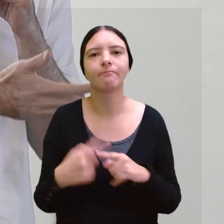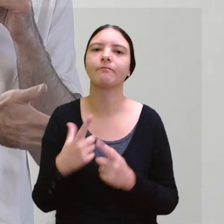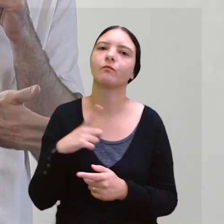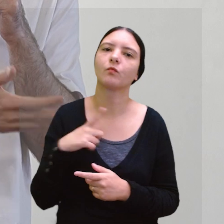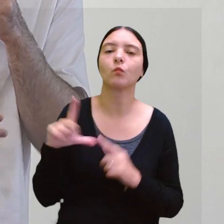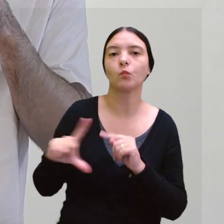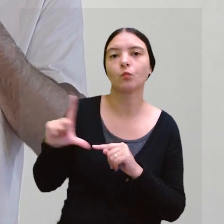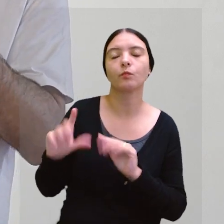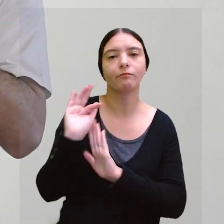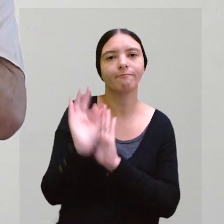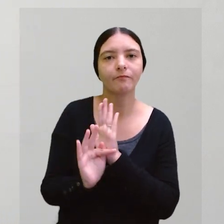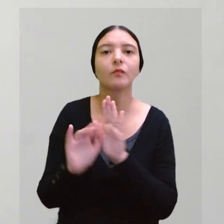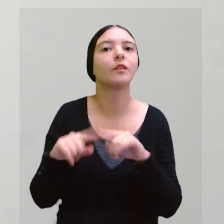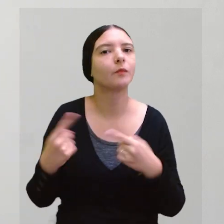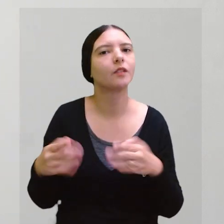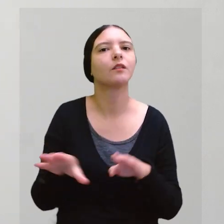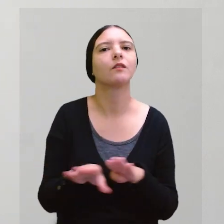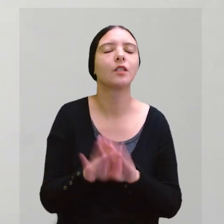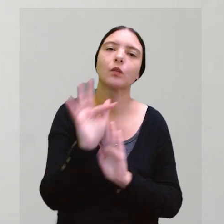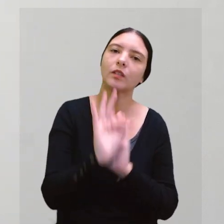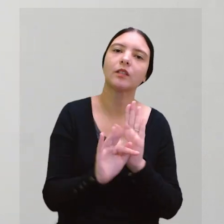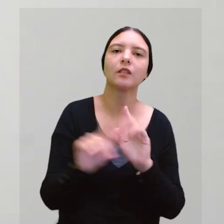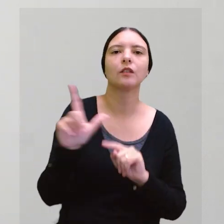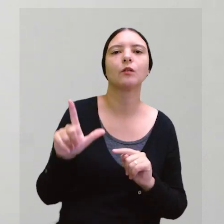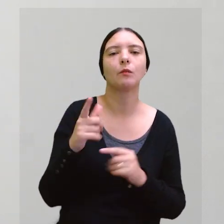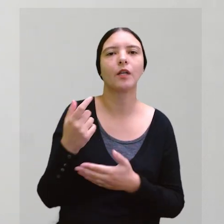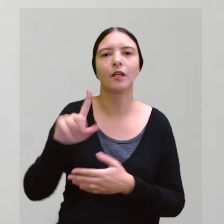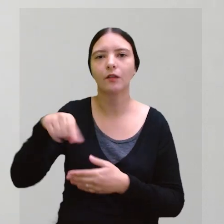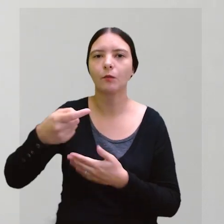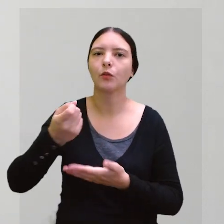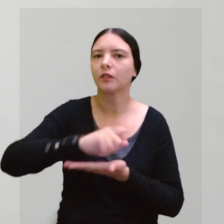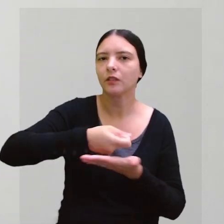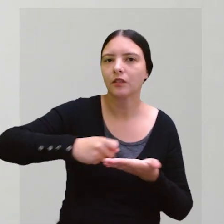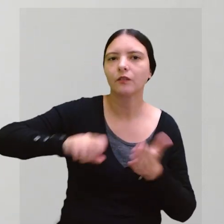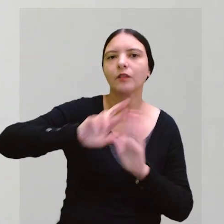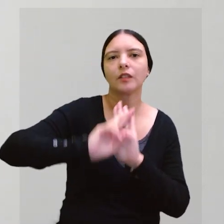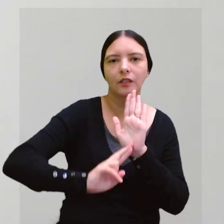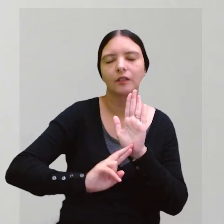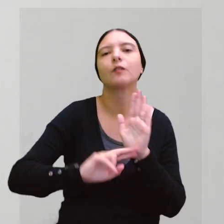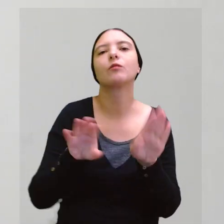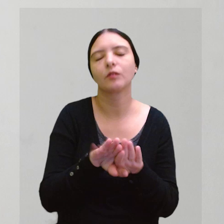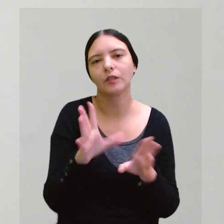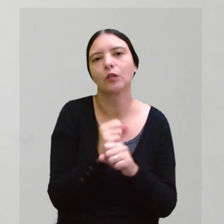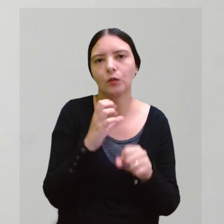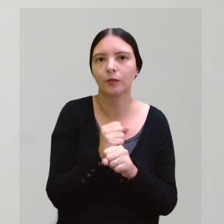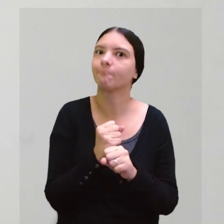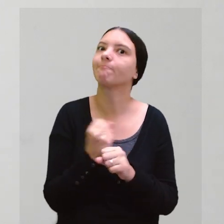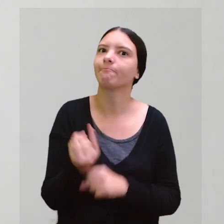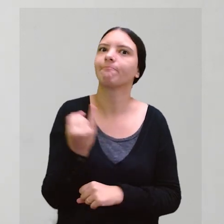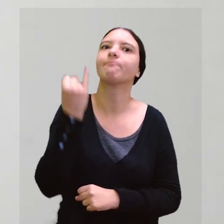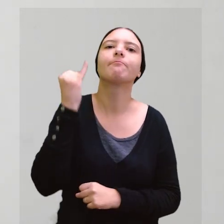envolvendo texto de literatura, mas também o texto de literatura é importante para a boa produção textual da redação, que também tem uma nota